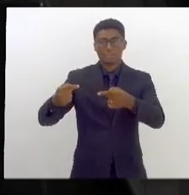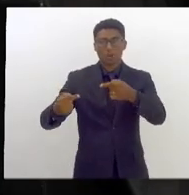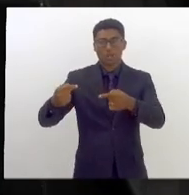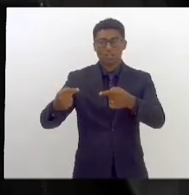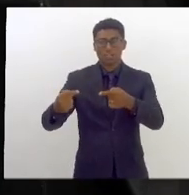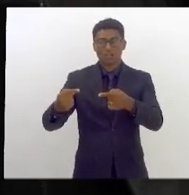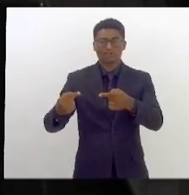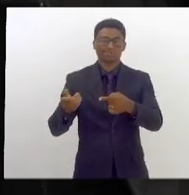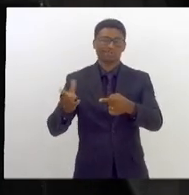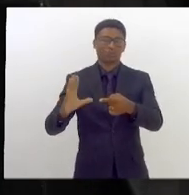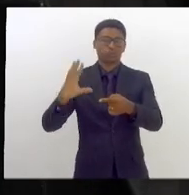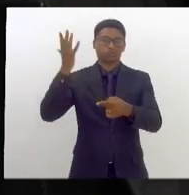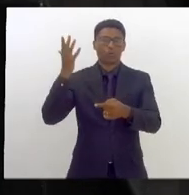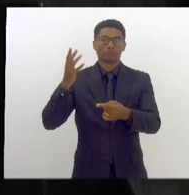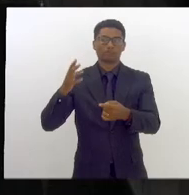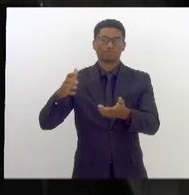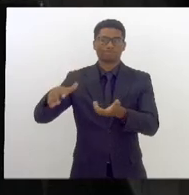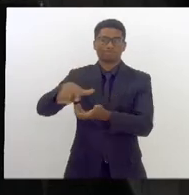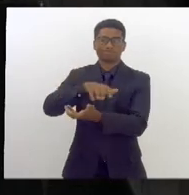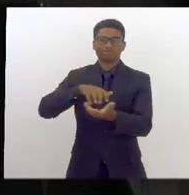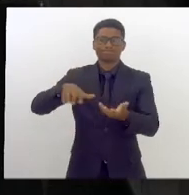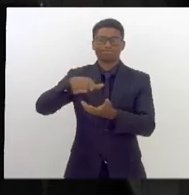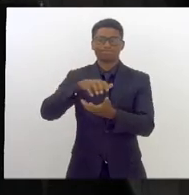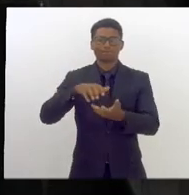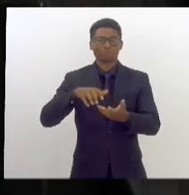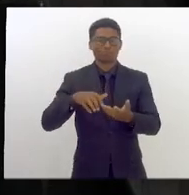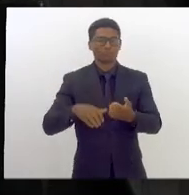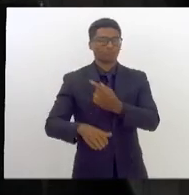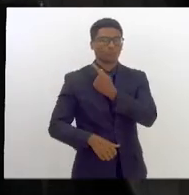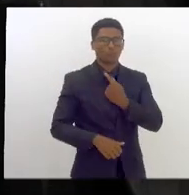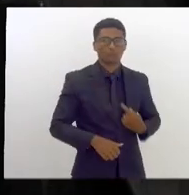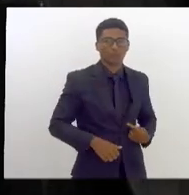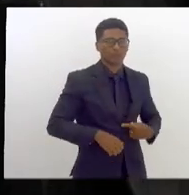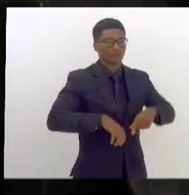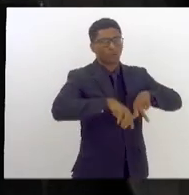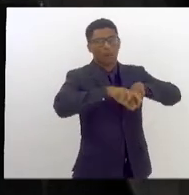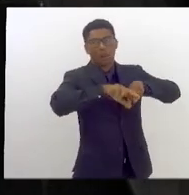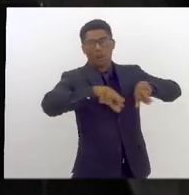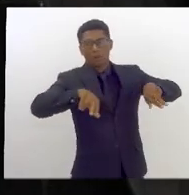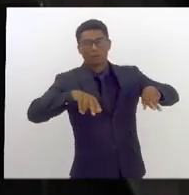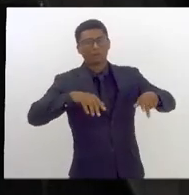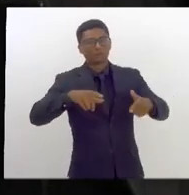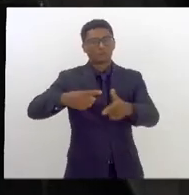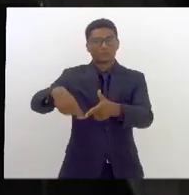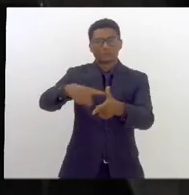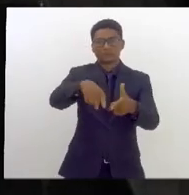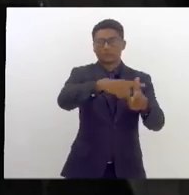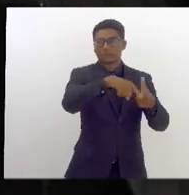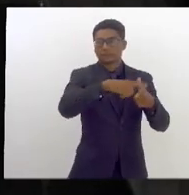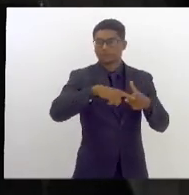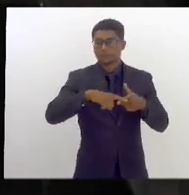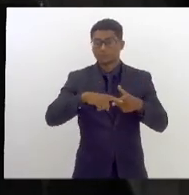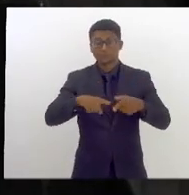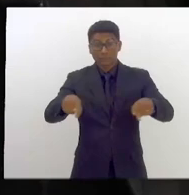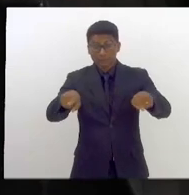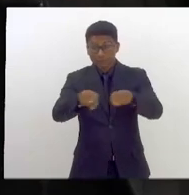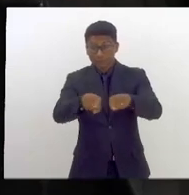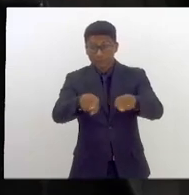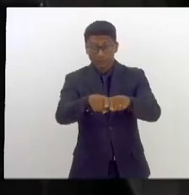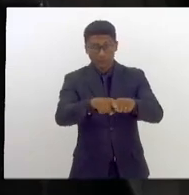e muitas instâncias governamentais quando você associa a tragédia